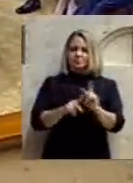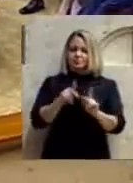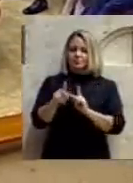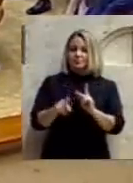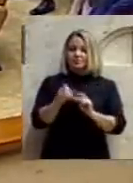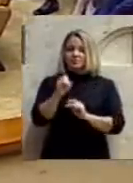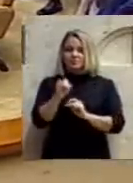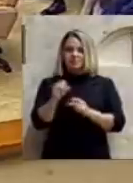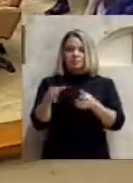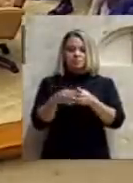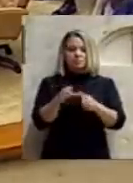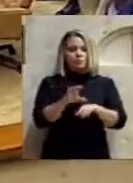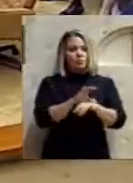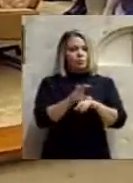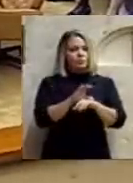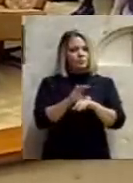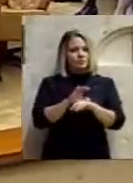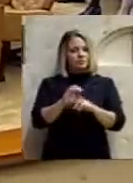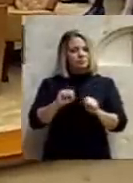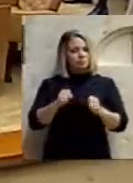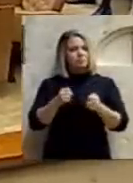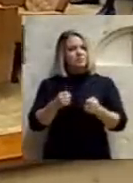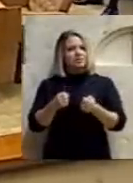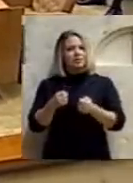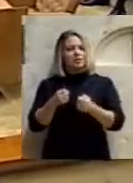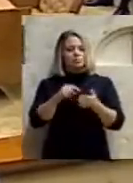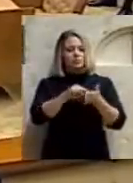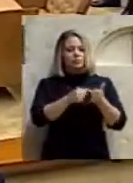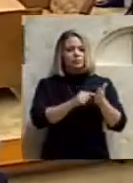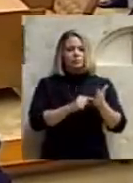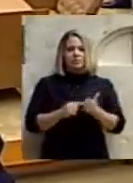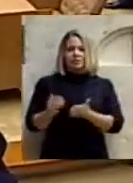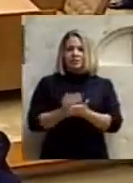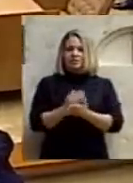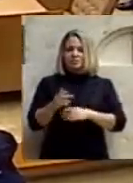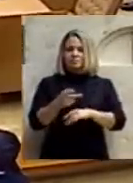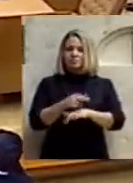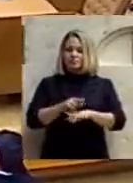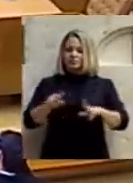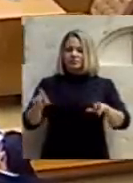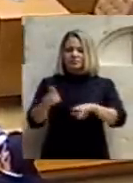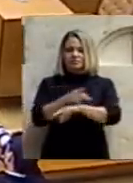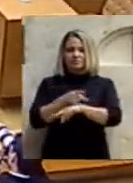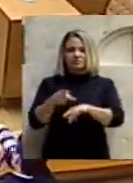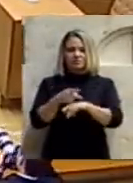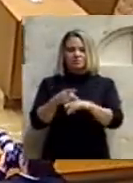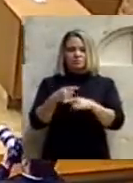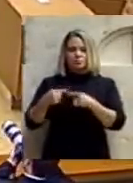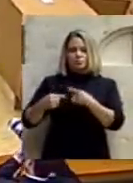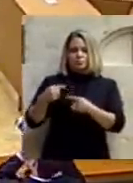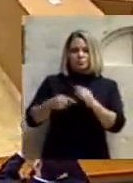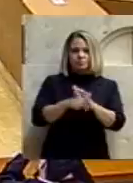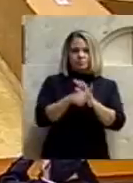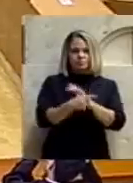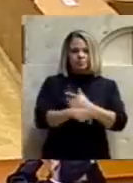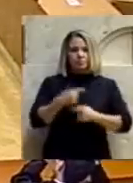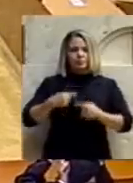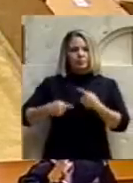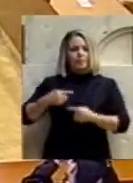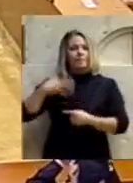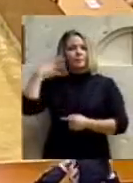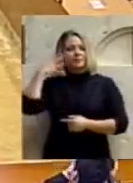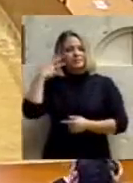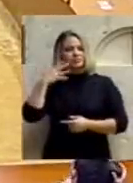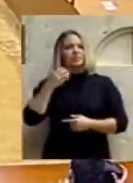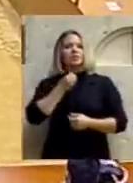da Constituição é reger e limitar em diferentes carizes o funcionamento do jogo político, é de bom ouvir e conferir